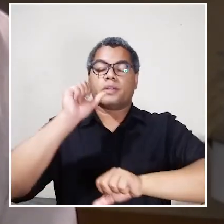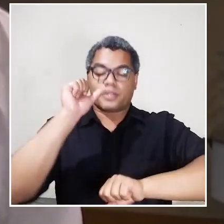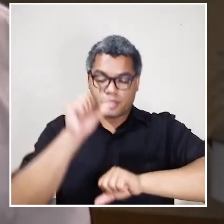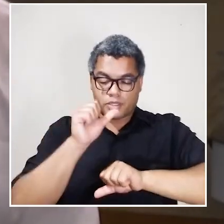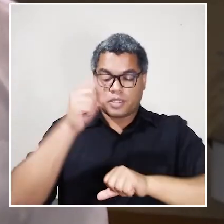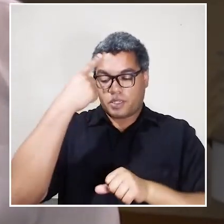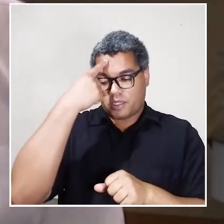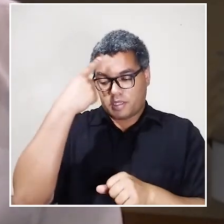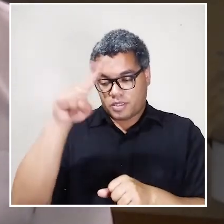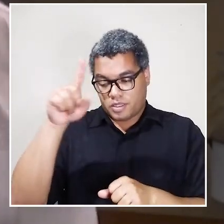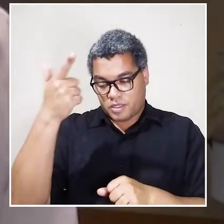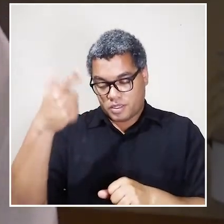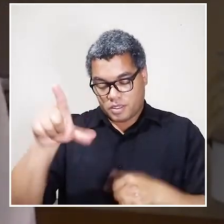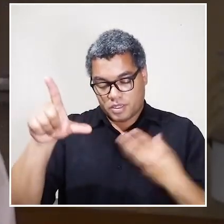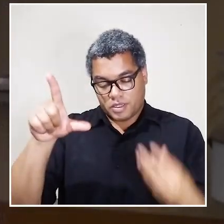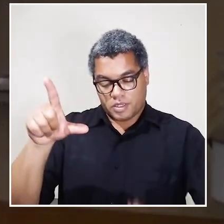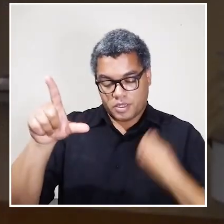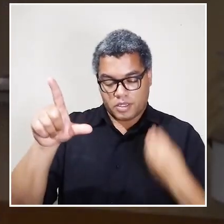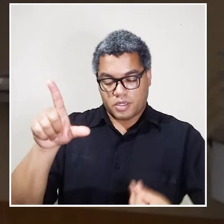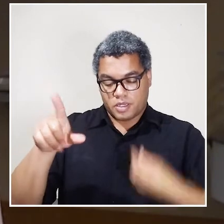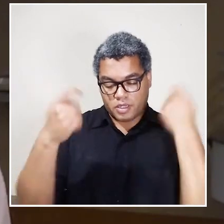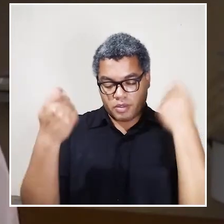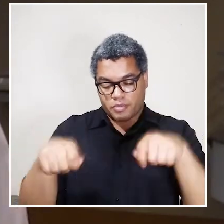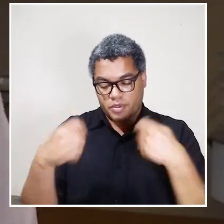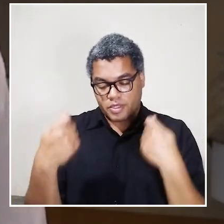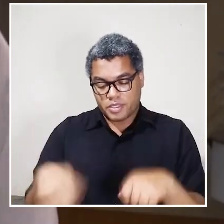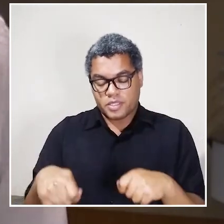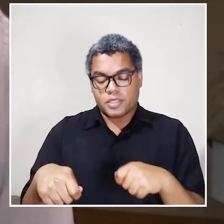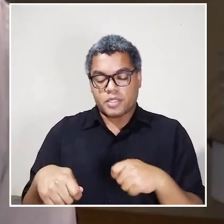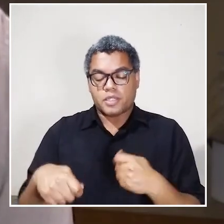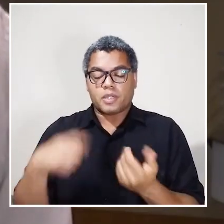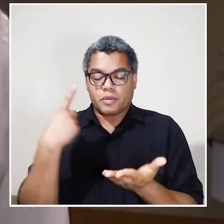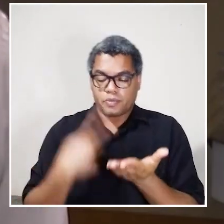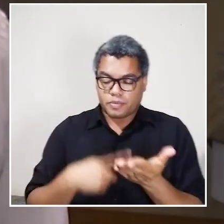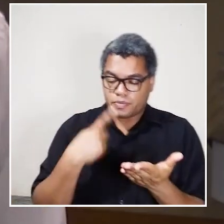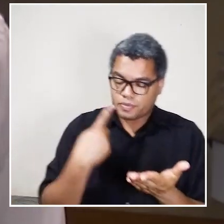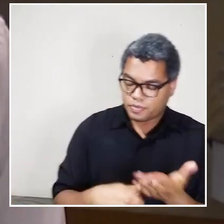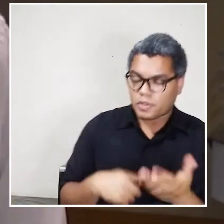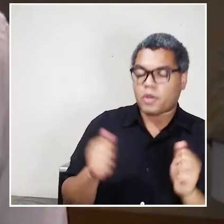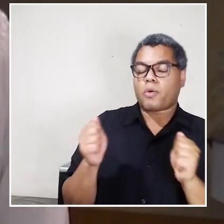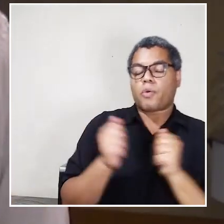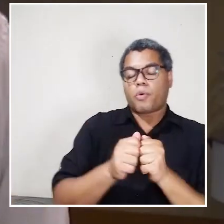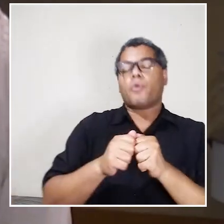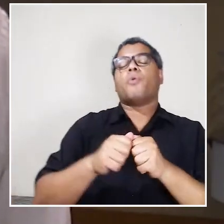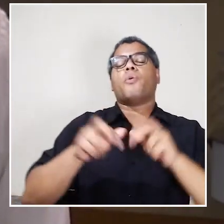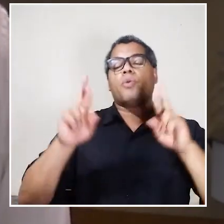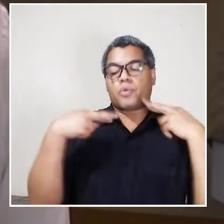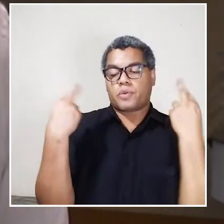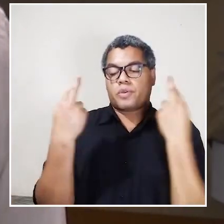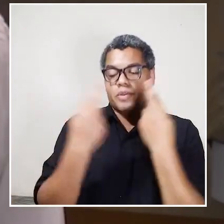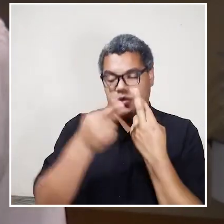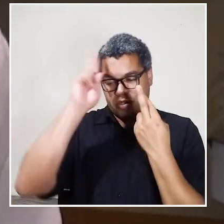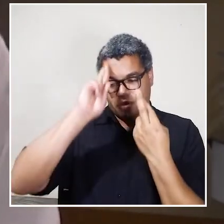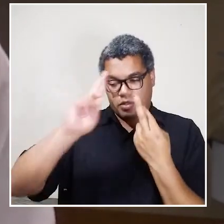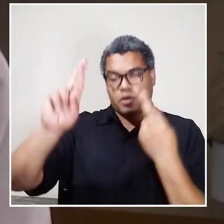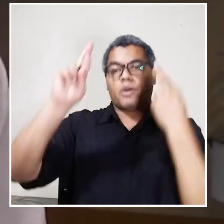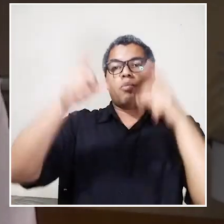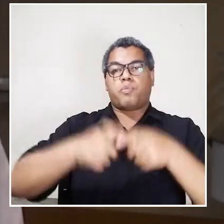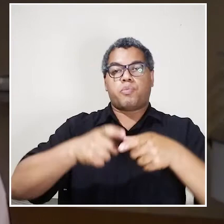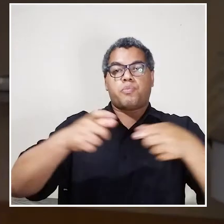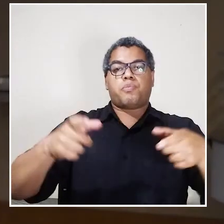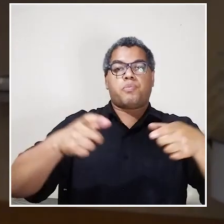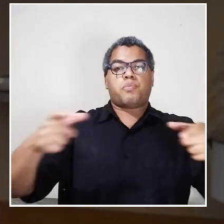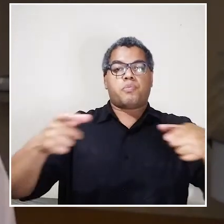nós precisamos promover comprometida a expansão do reino do Senhor. É a nossa missão.